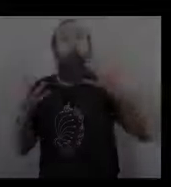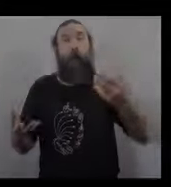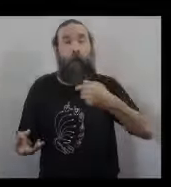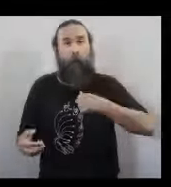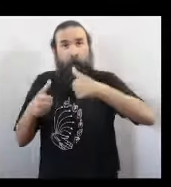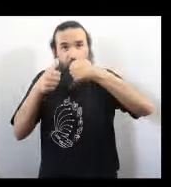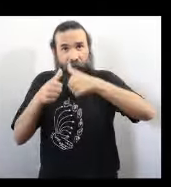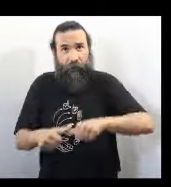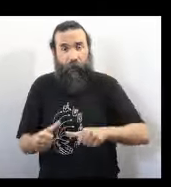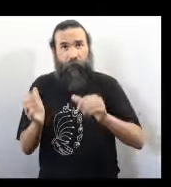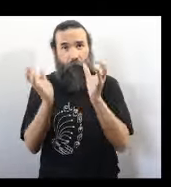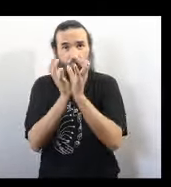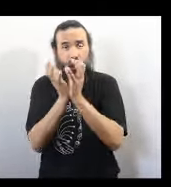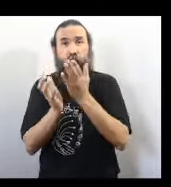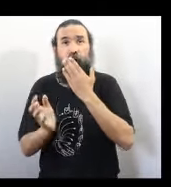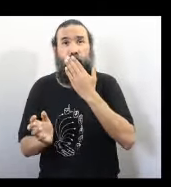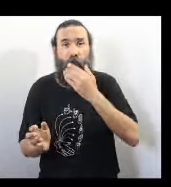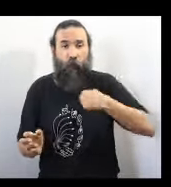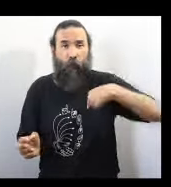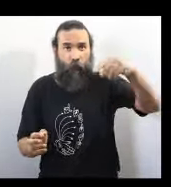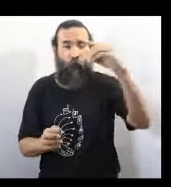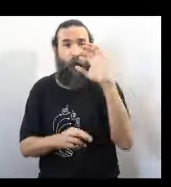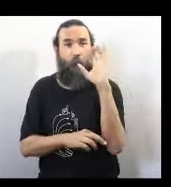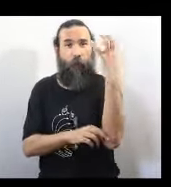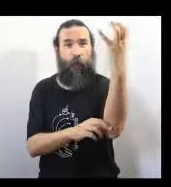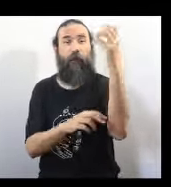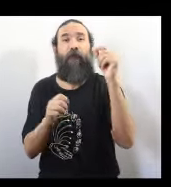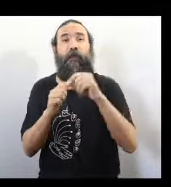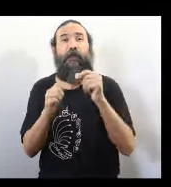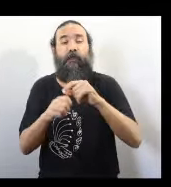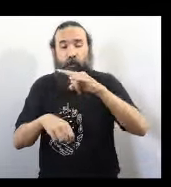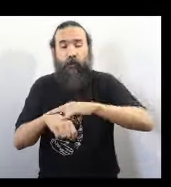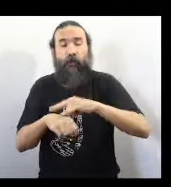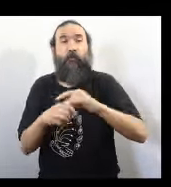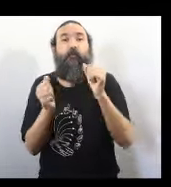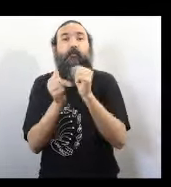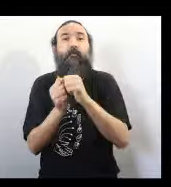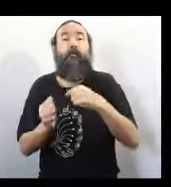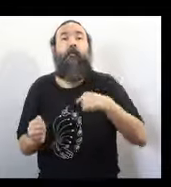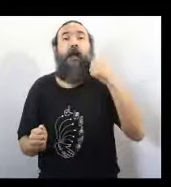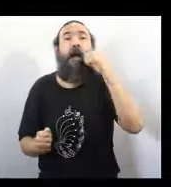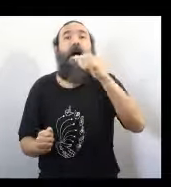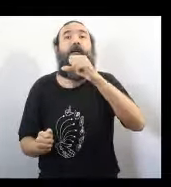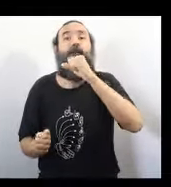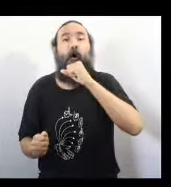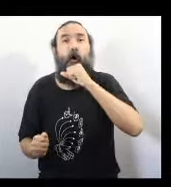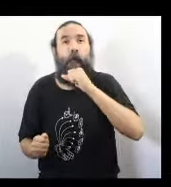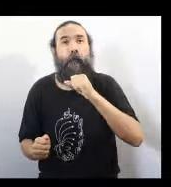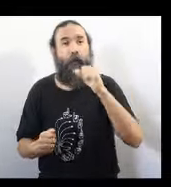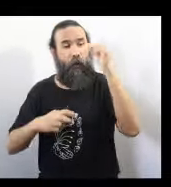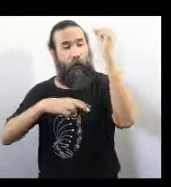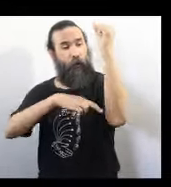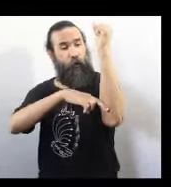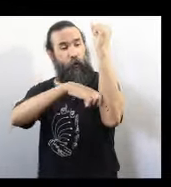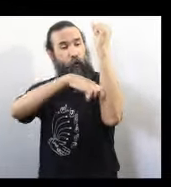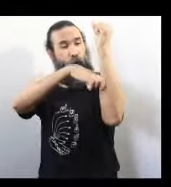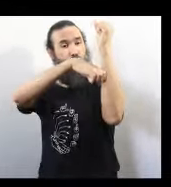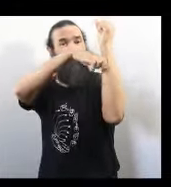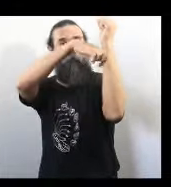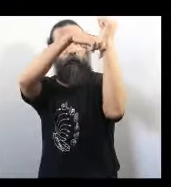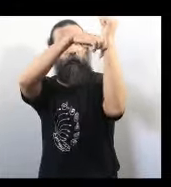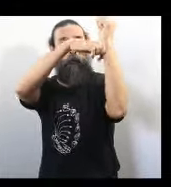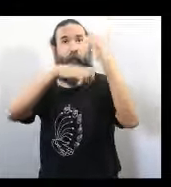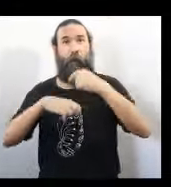Quando eu estava na aldeia, eu fui no mato fazer xixi, junto com a minha avó. A gente subiu num